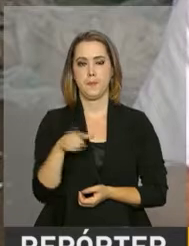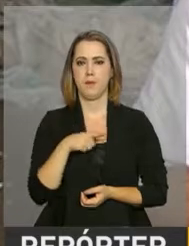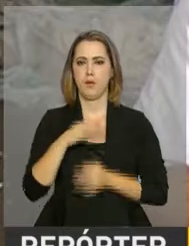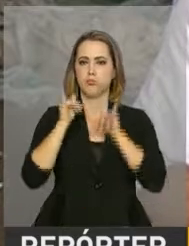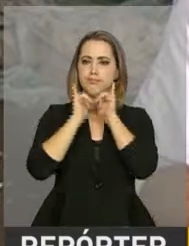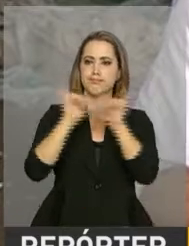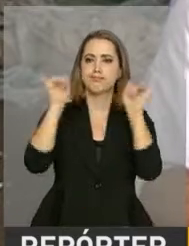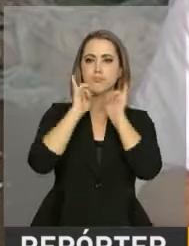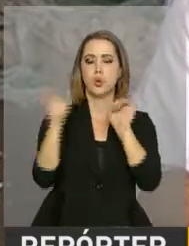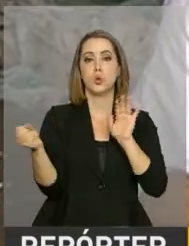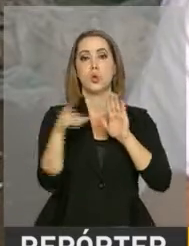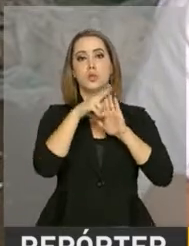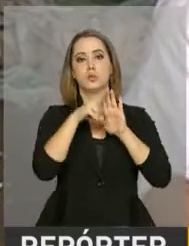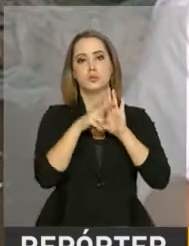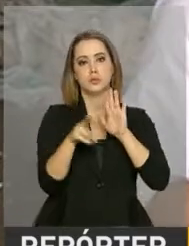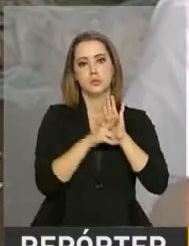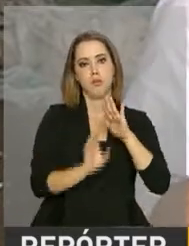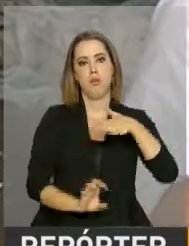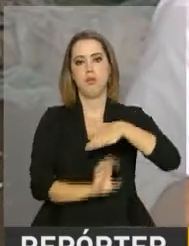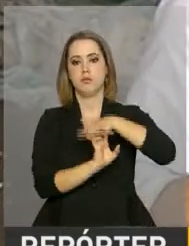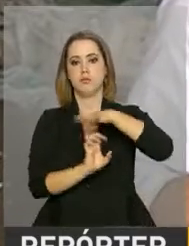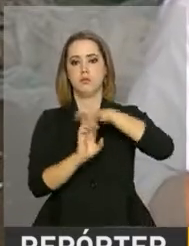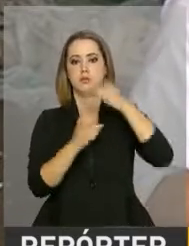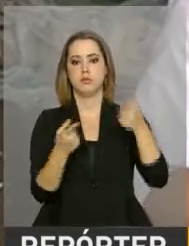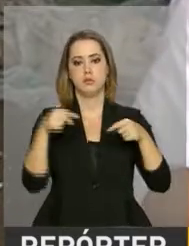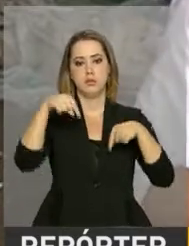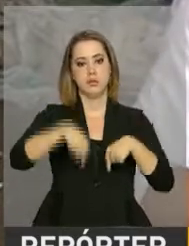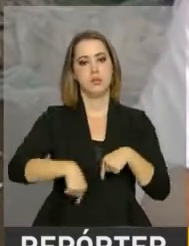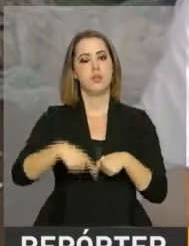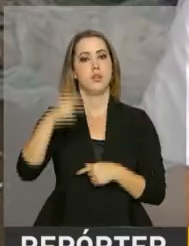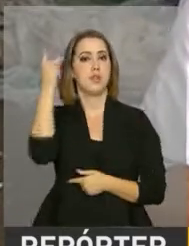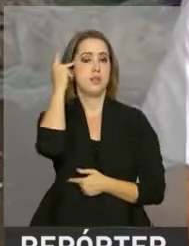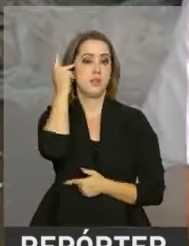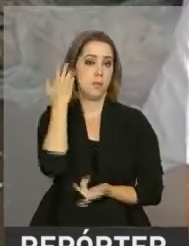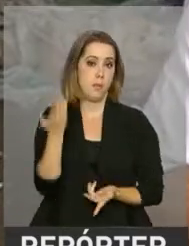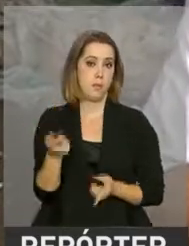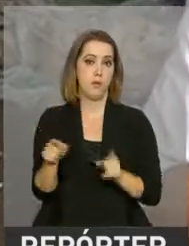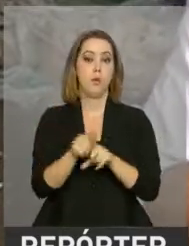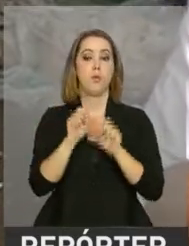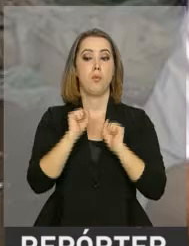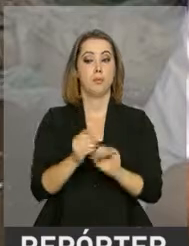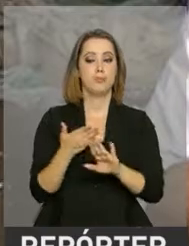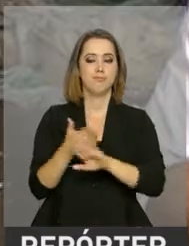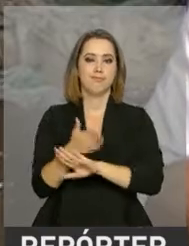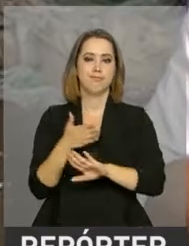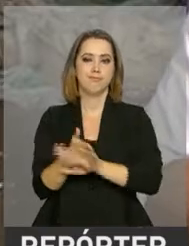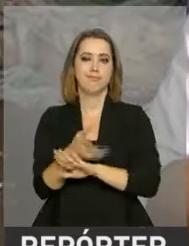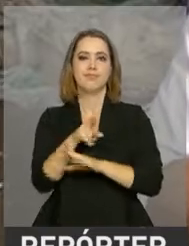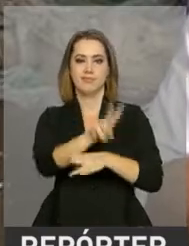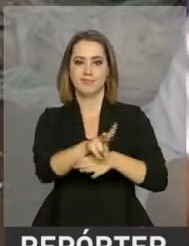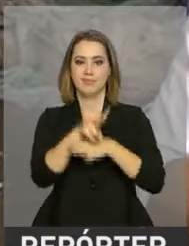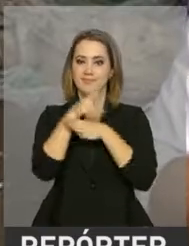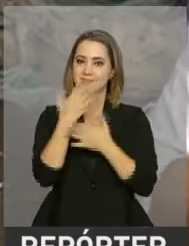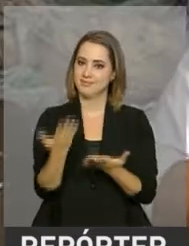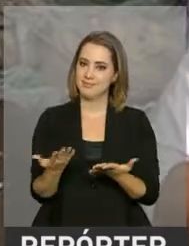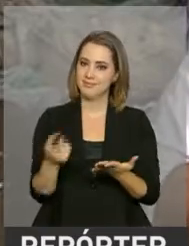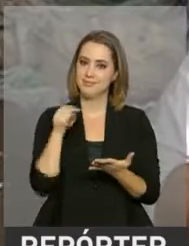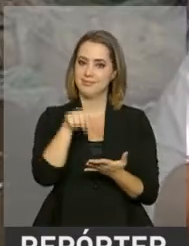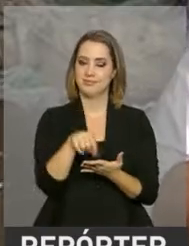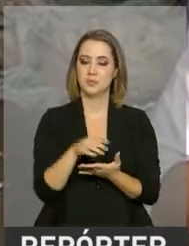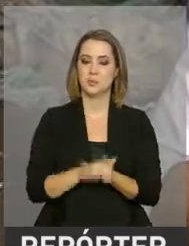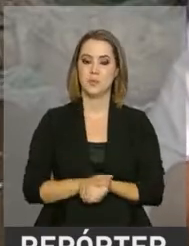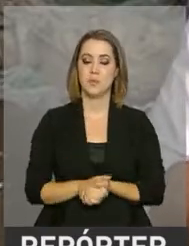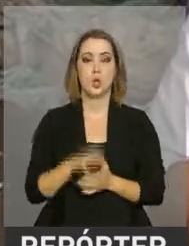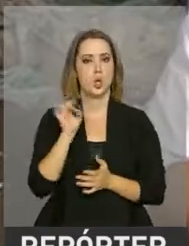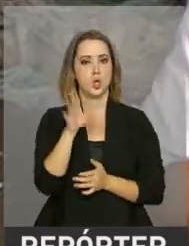empresas como a cooperativa fênix ágape aqui de itaim paulista possam ter acesso mais facilitado ao crédito do